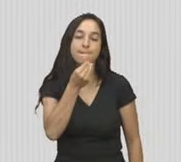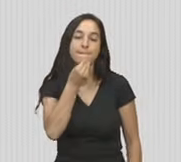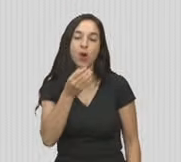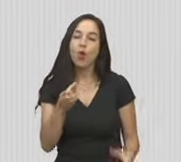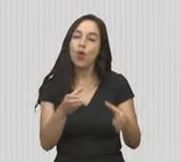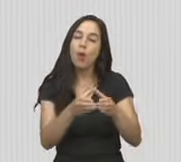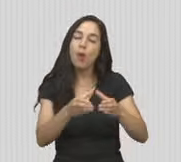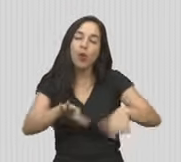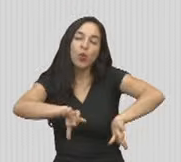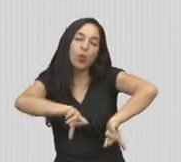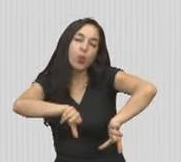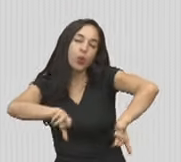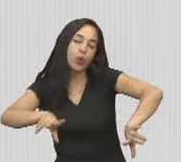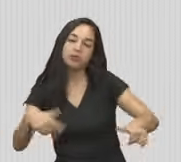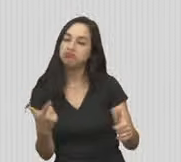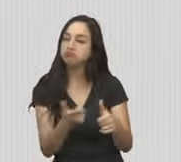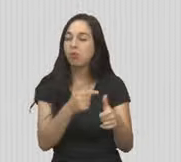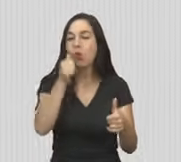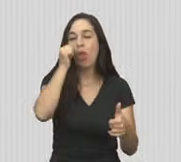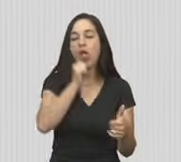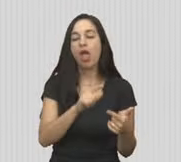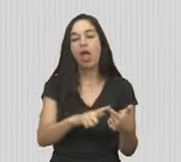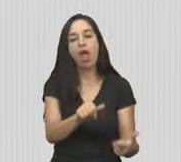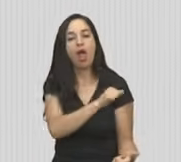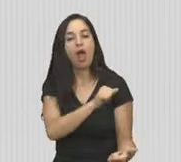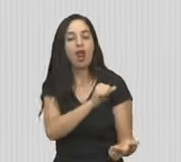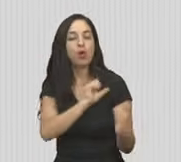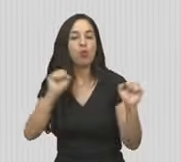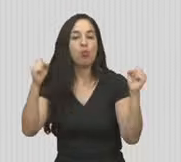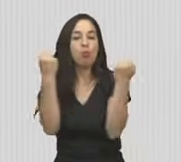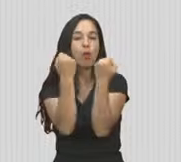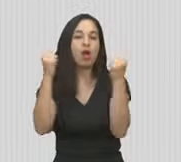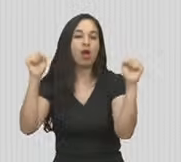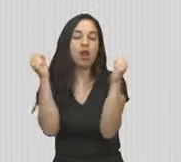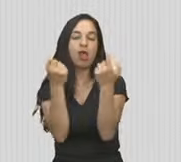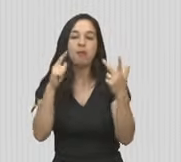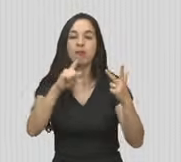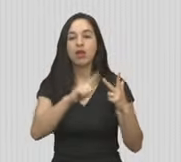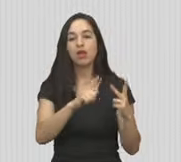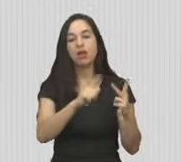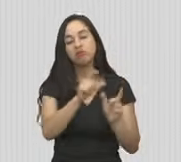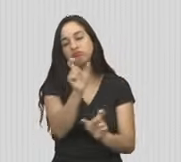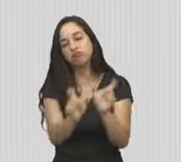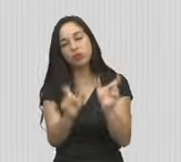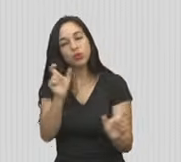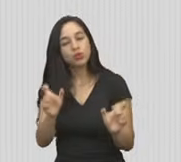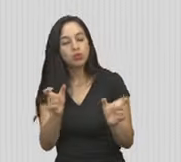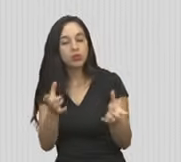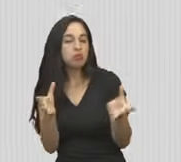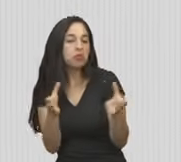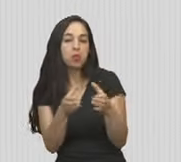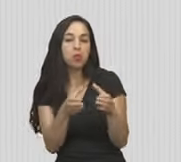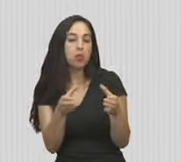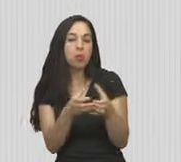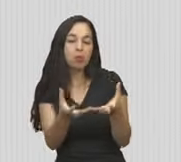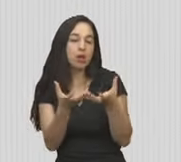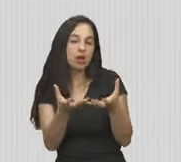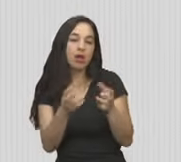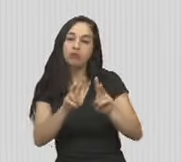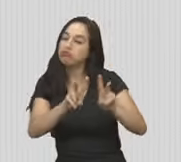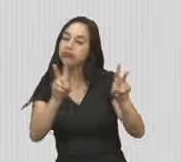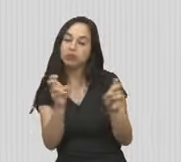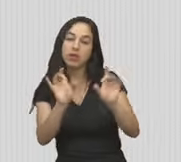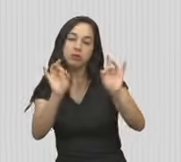distintos, grupos de mulheres, de alunos em academia, grupos de civis buscando um propósito especial, um tema